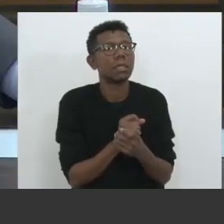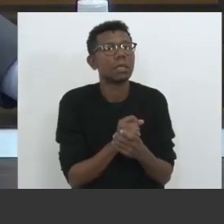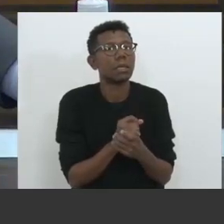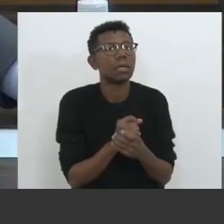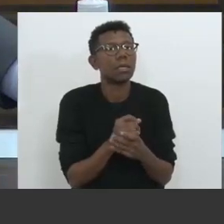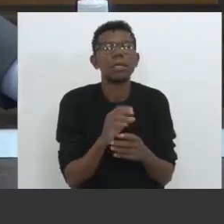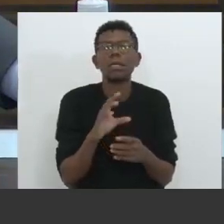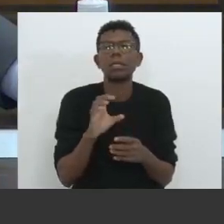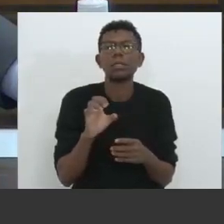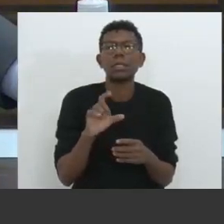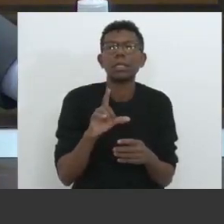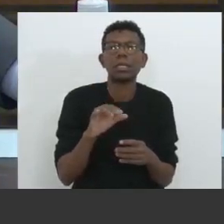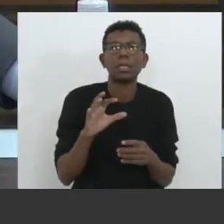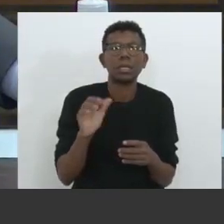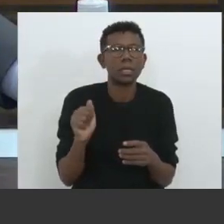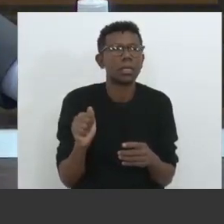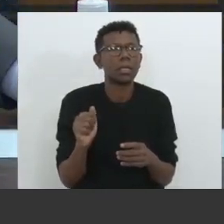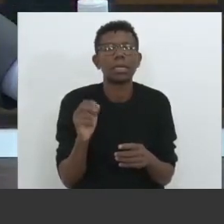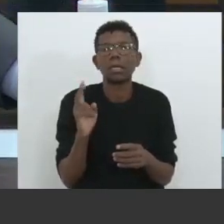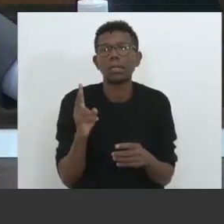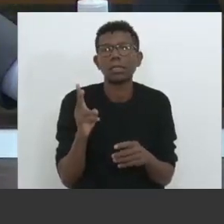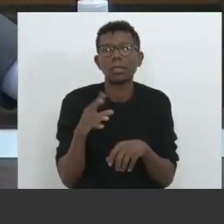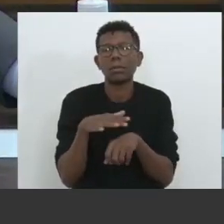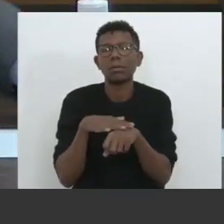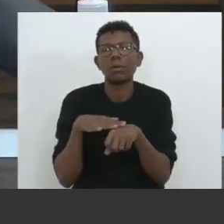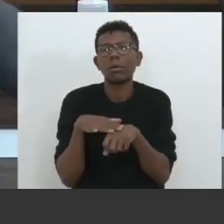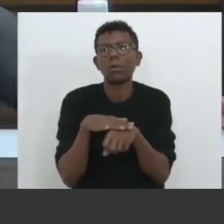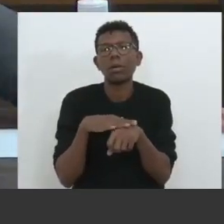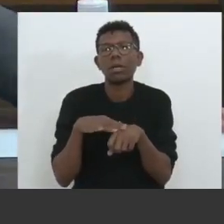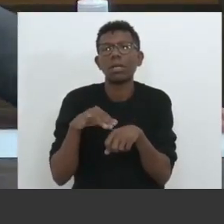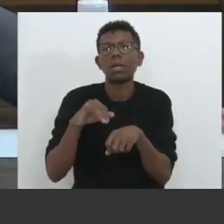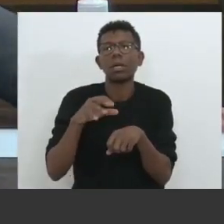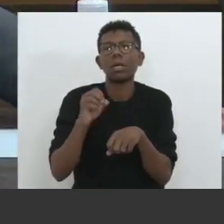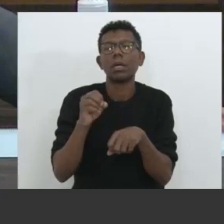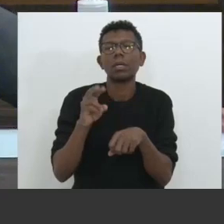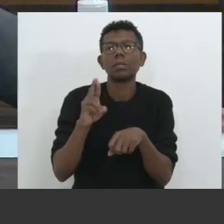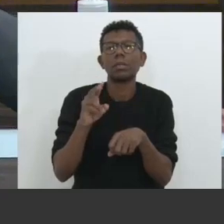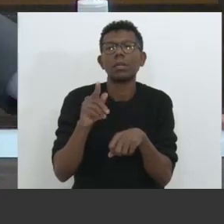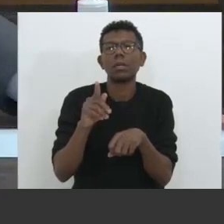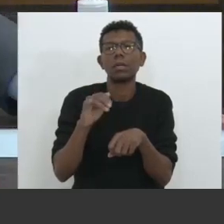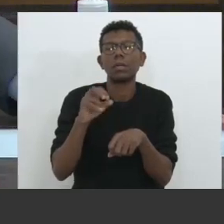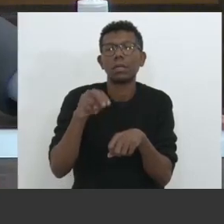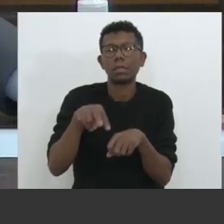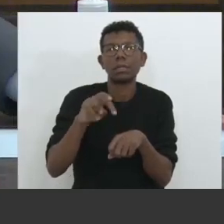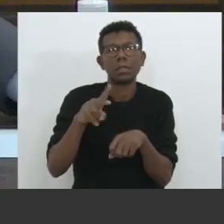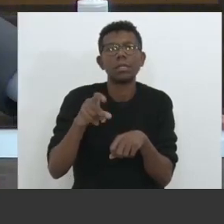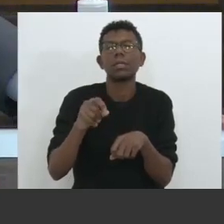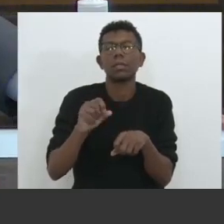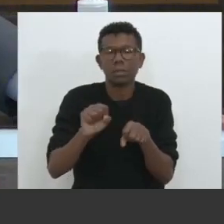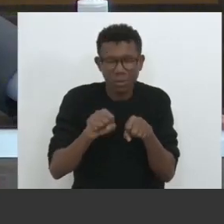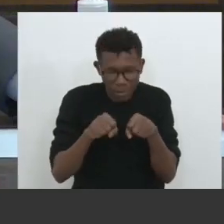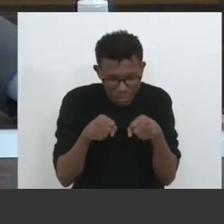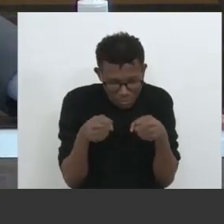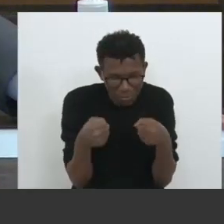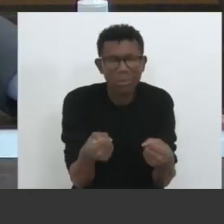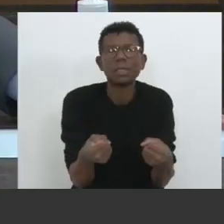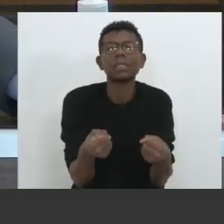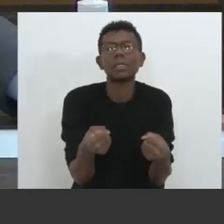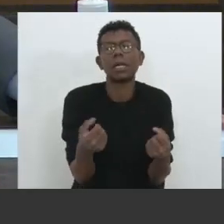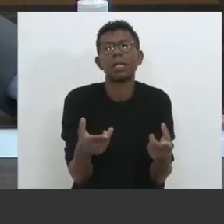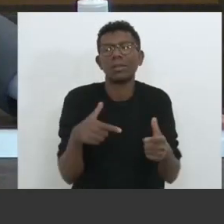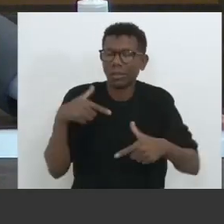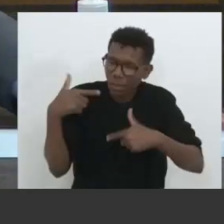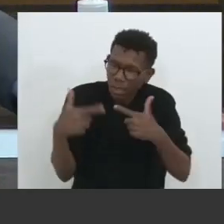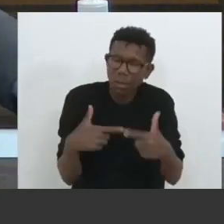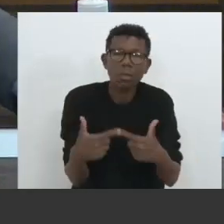Célia sempre conversando tal e o Jorginho lutando para não deixar e